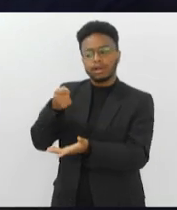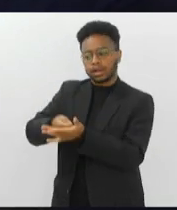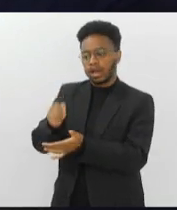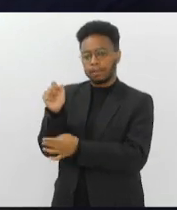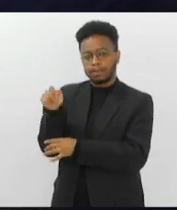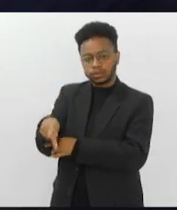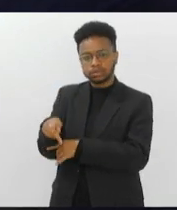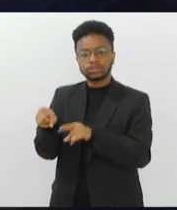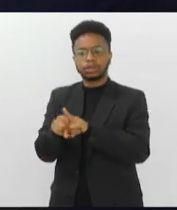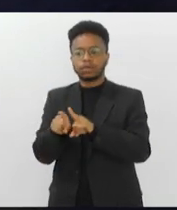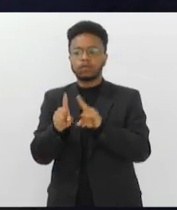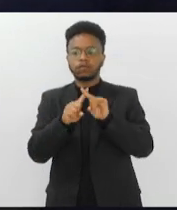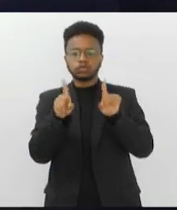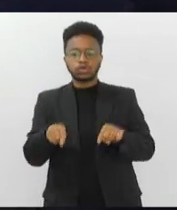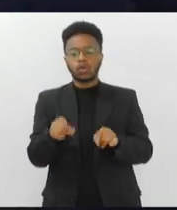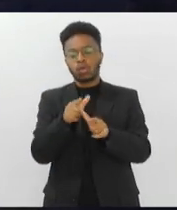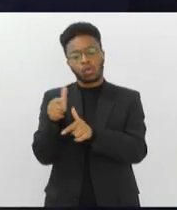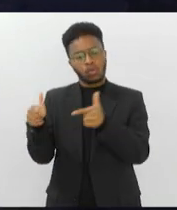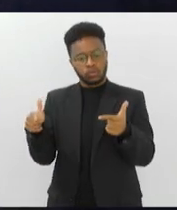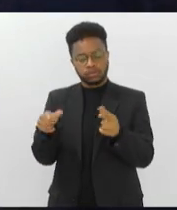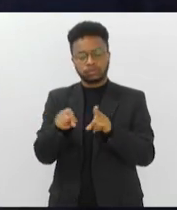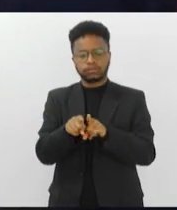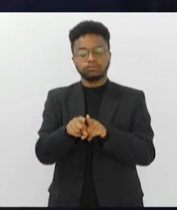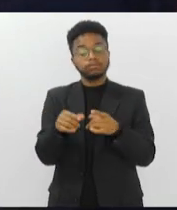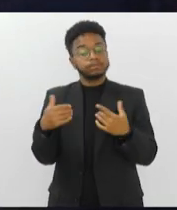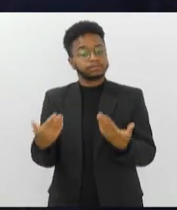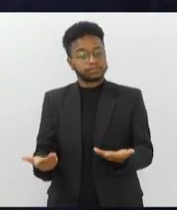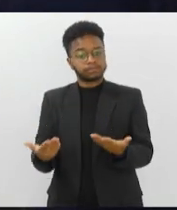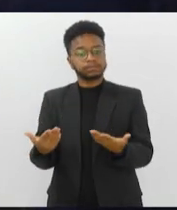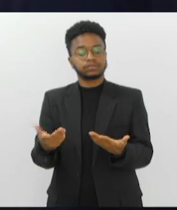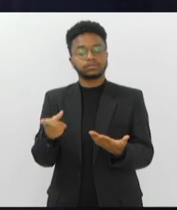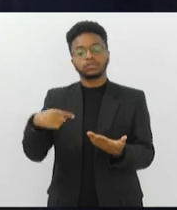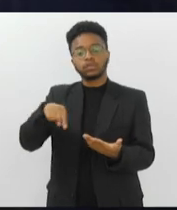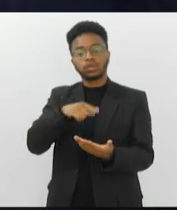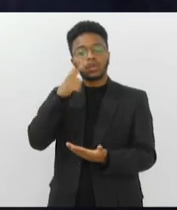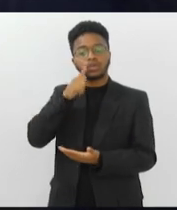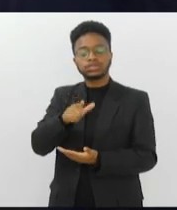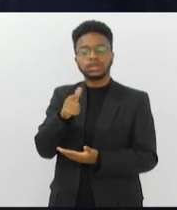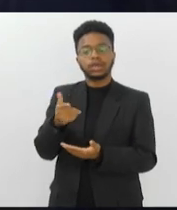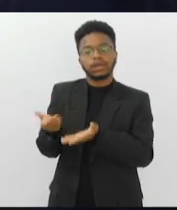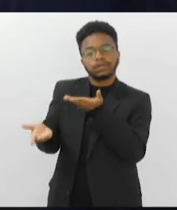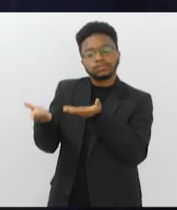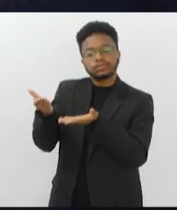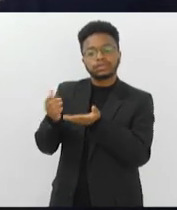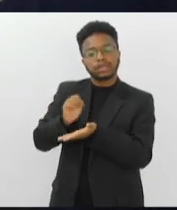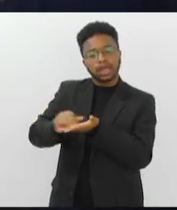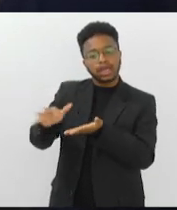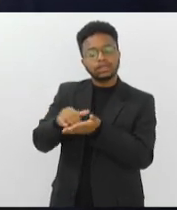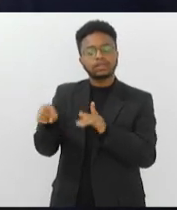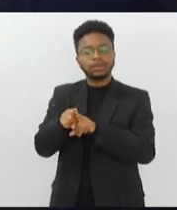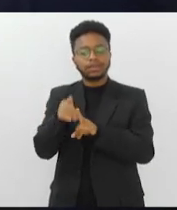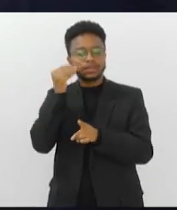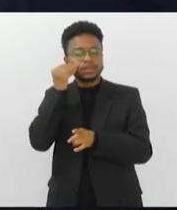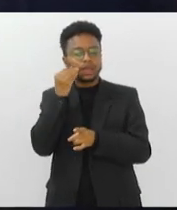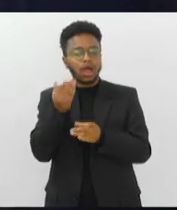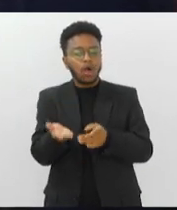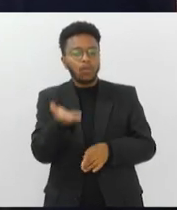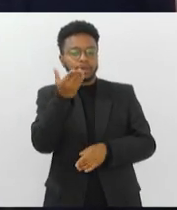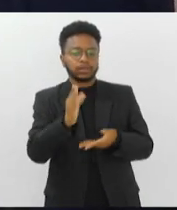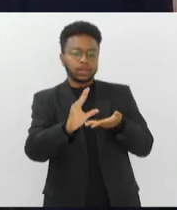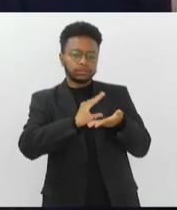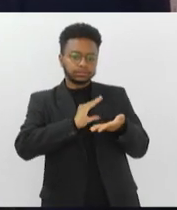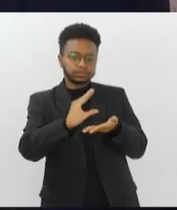também com servidores e fornecedores. Então, por outro lado, então, assim, de um lado a gente equilibra essas despesas e corre atrás de novas receitas. Eu acho que